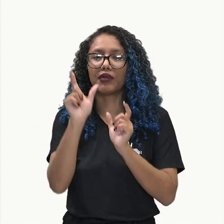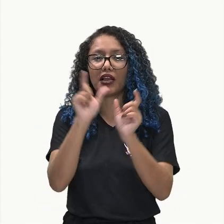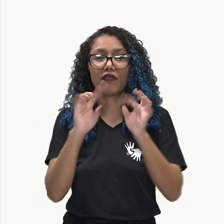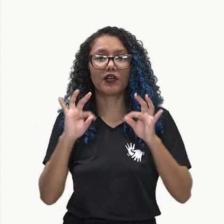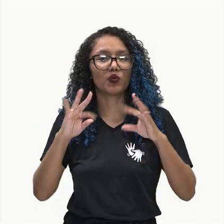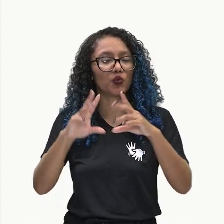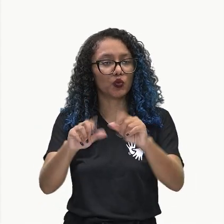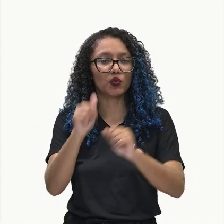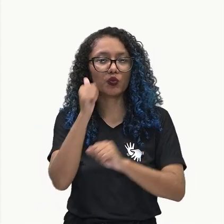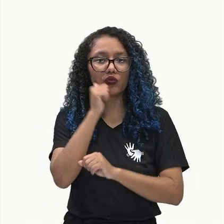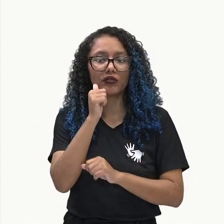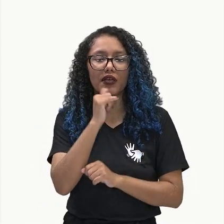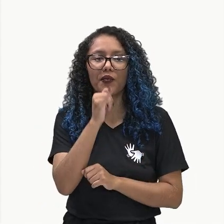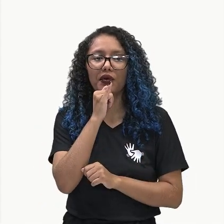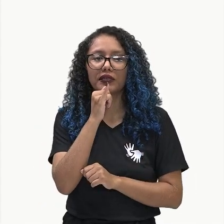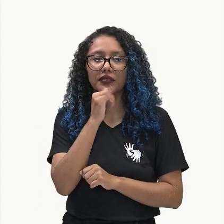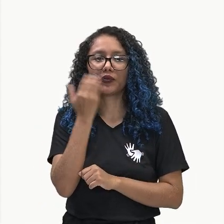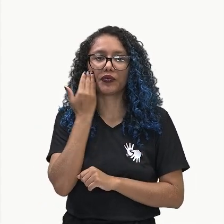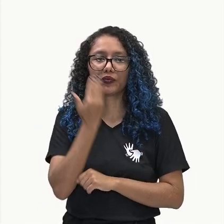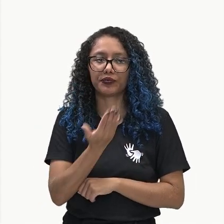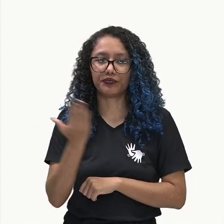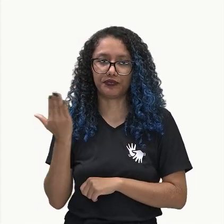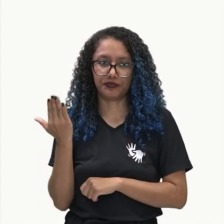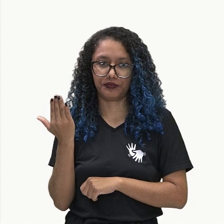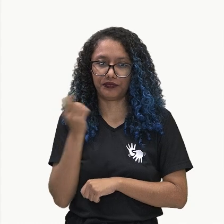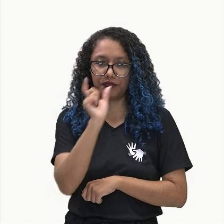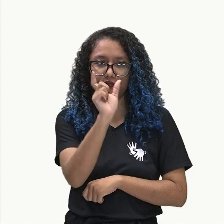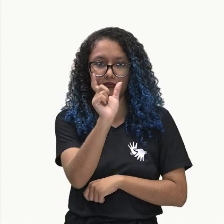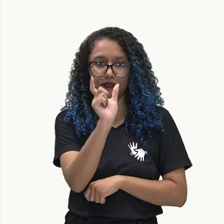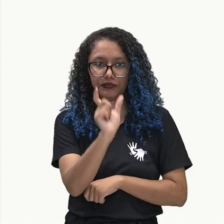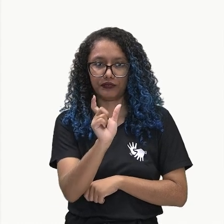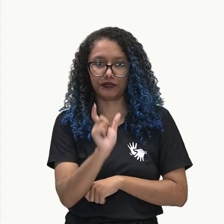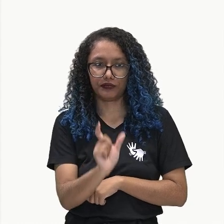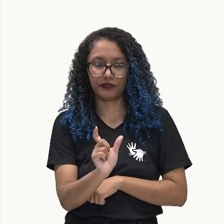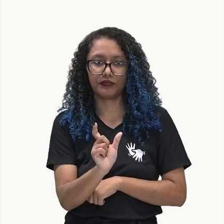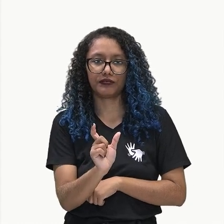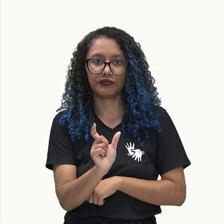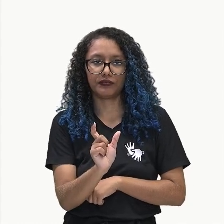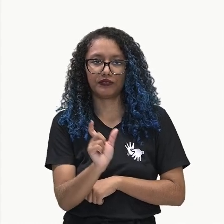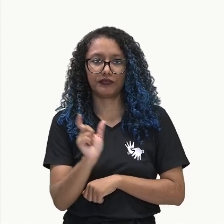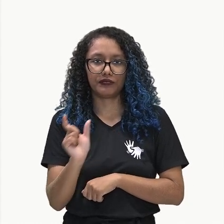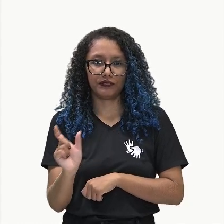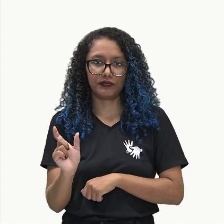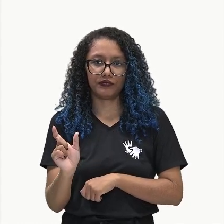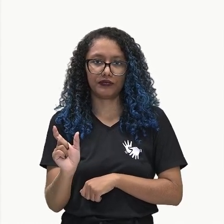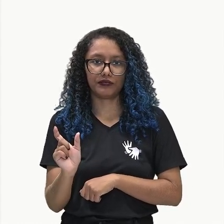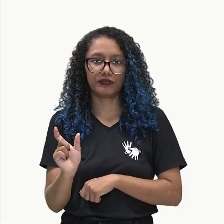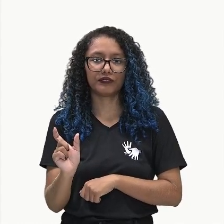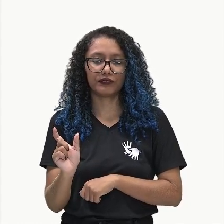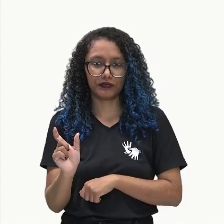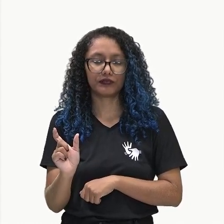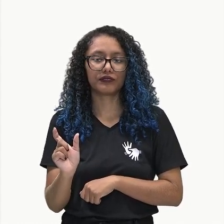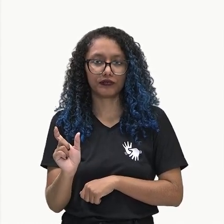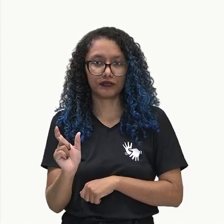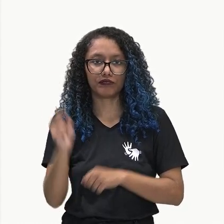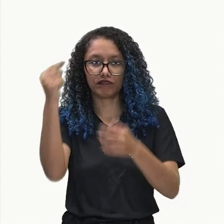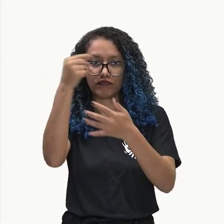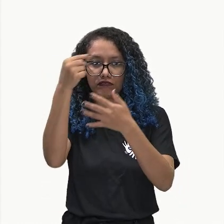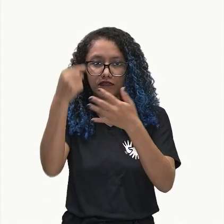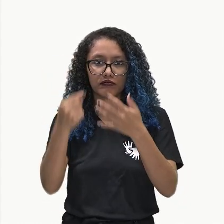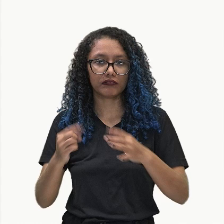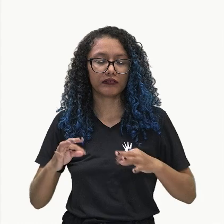la facultad, la pared, né? La vida, la salud. Então, todos